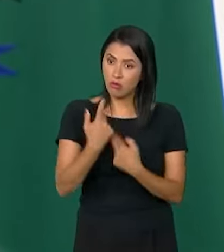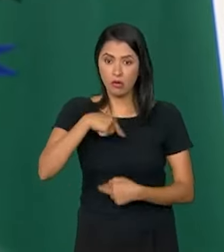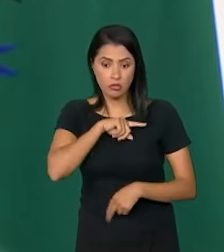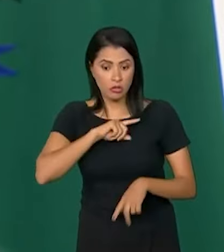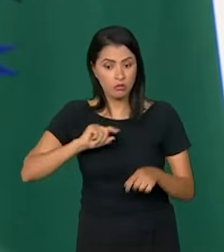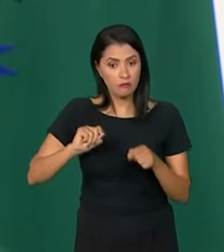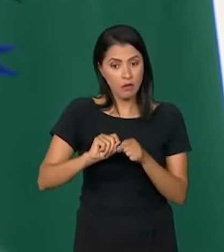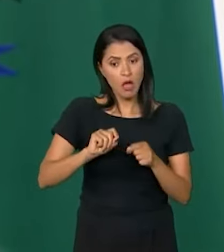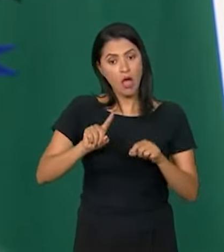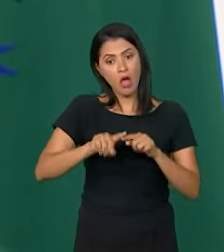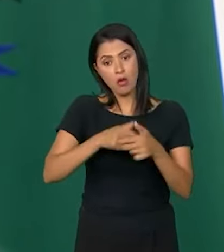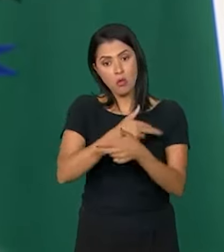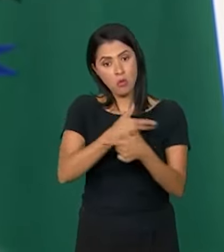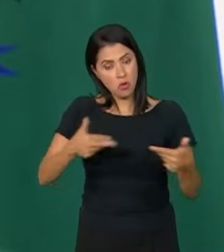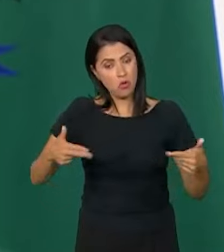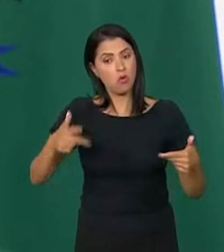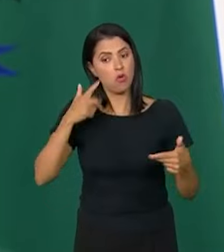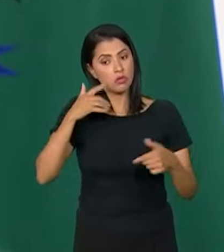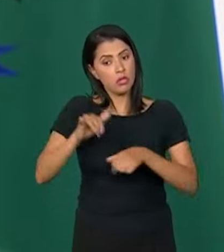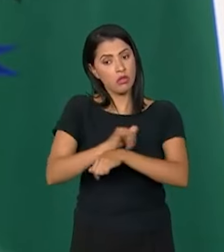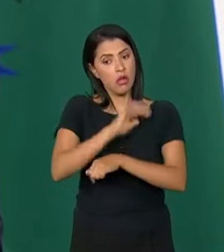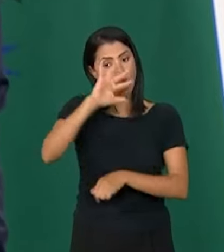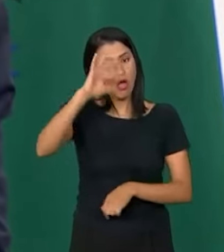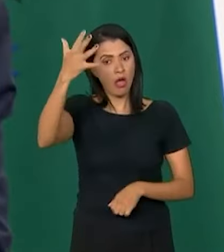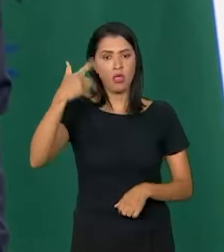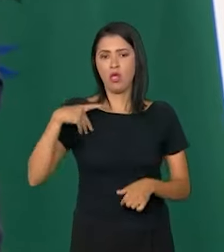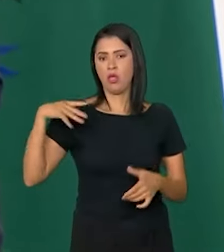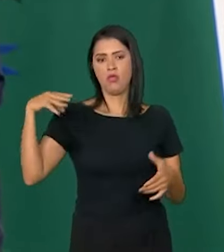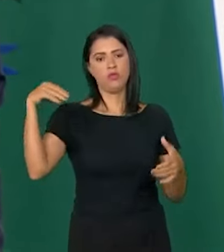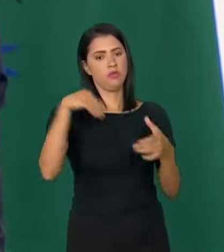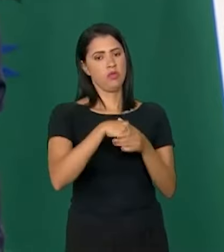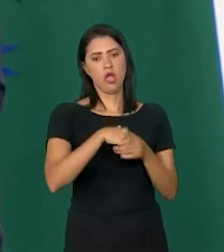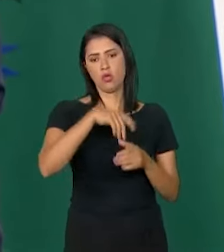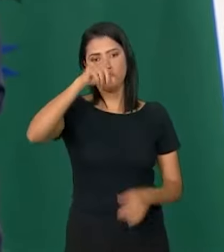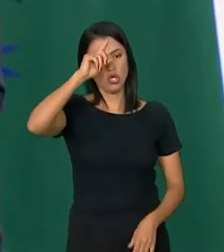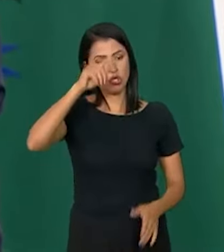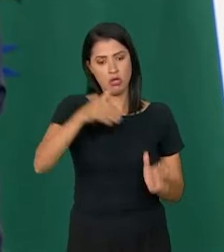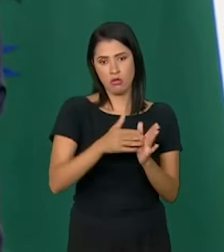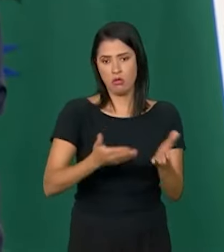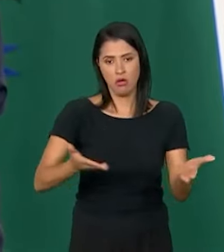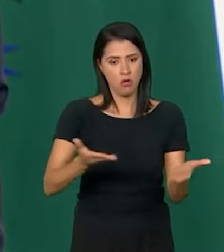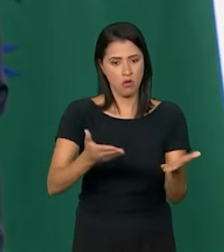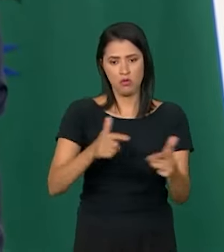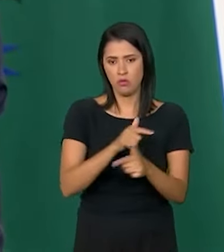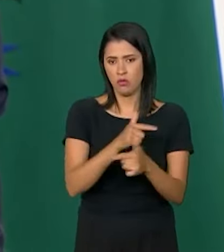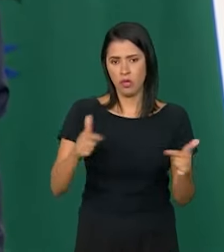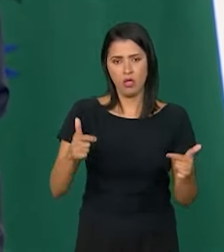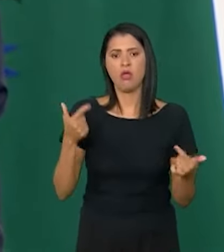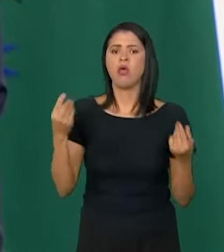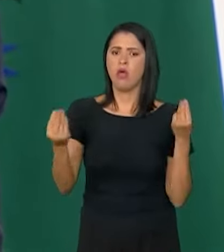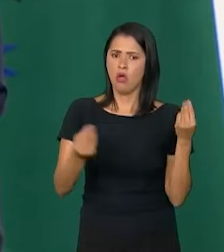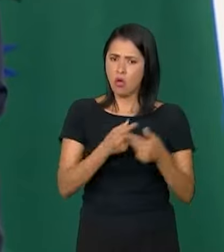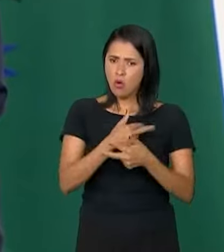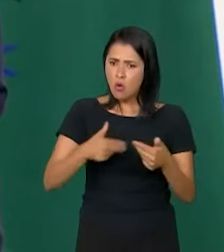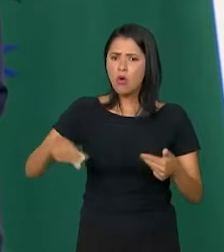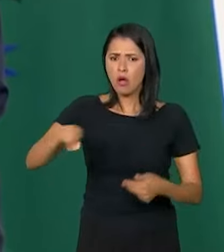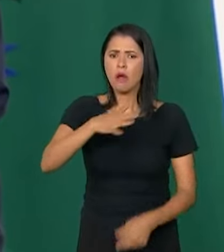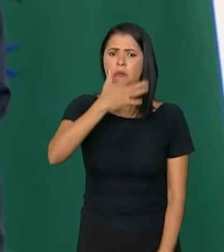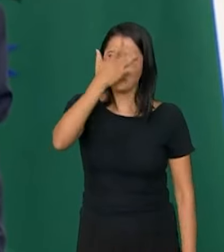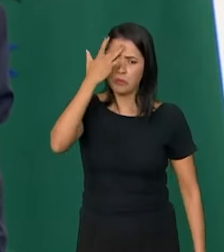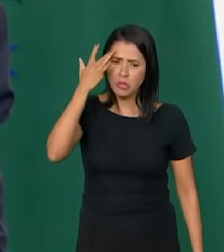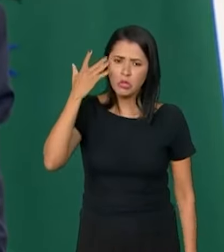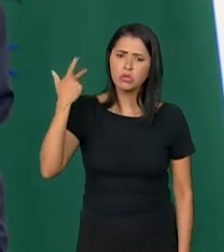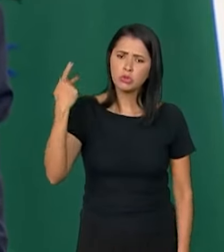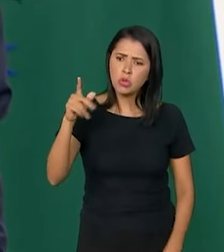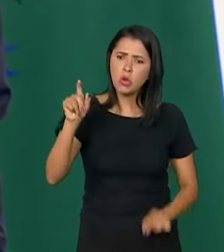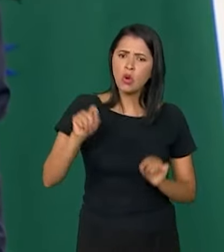atitudes e tomar alguma atitude que não Tá previsto no nosso dia a dia até hoje alguma coisa que as pessoas